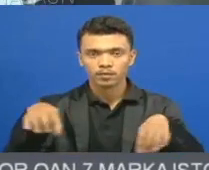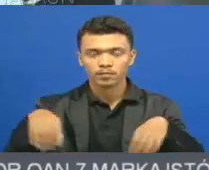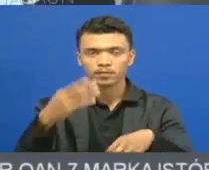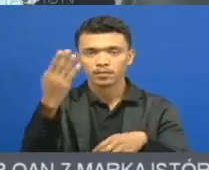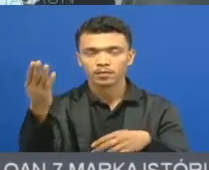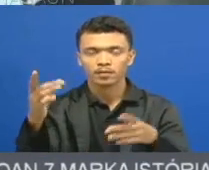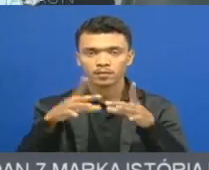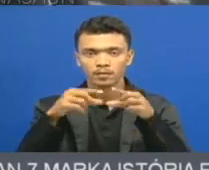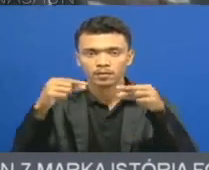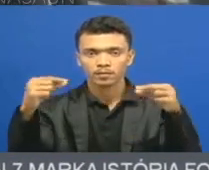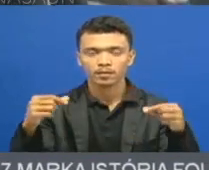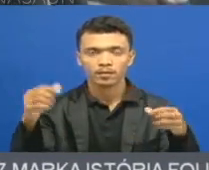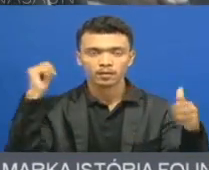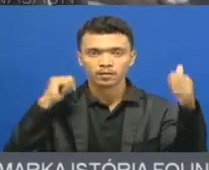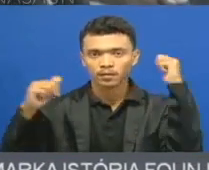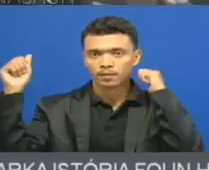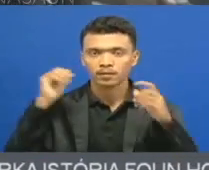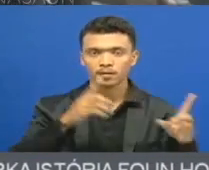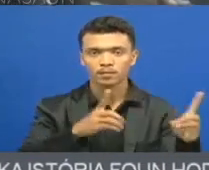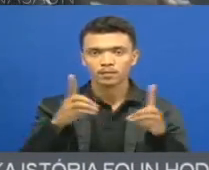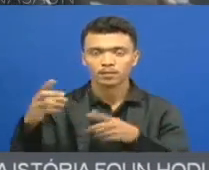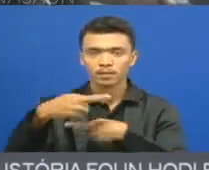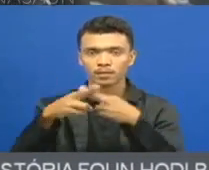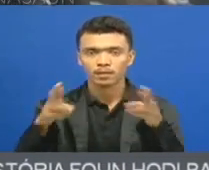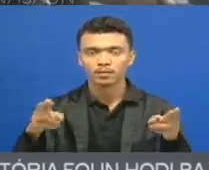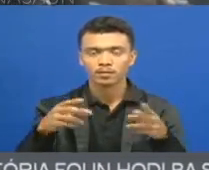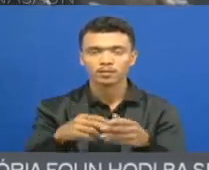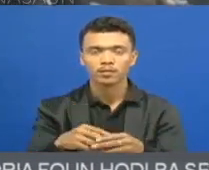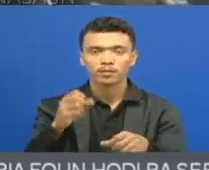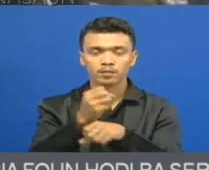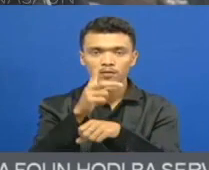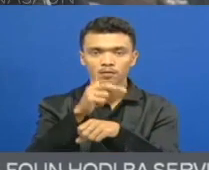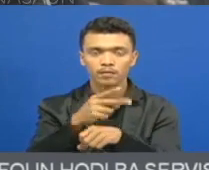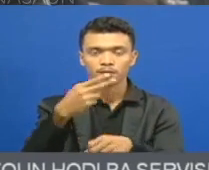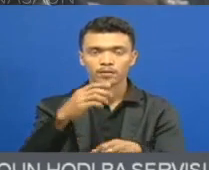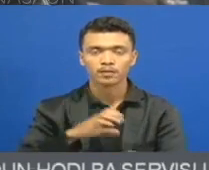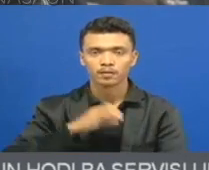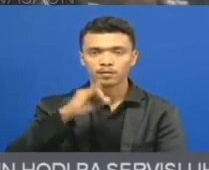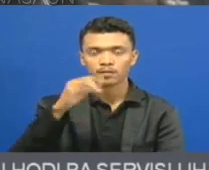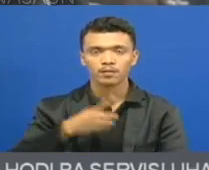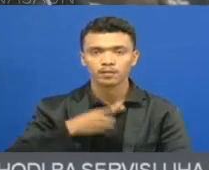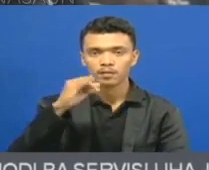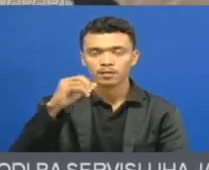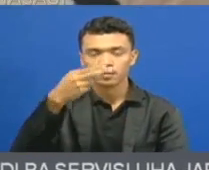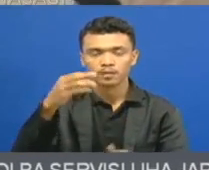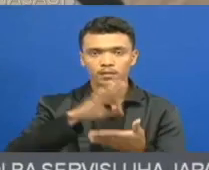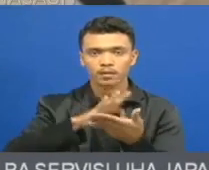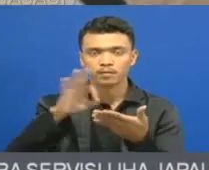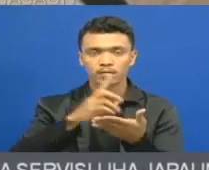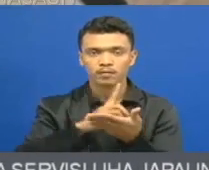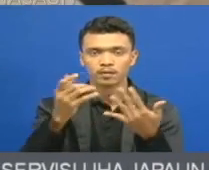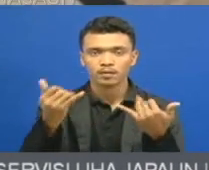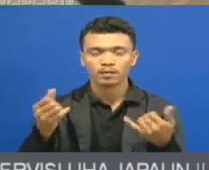ezapau. Atividade ne realiza i salão sefope kaikoli dili, quinta-feira semana ne. Secretário